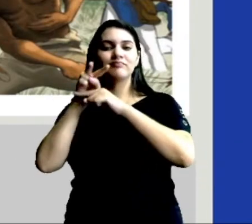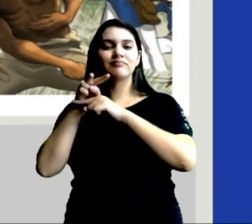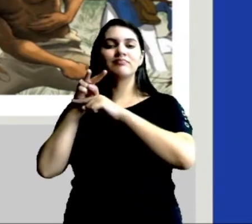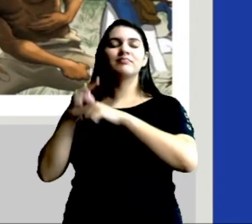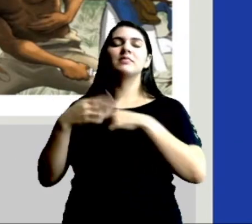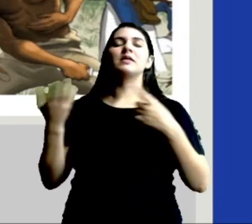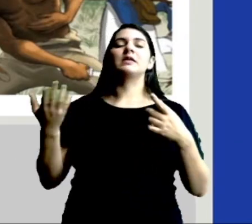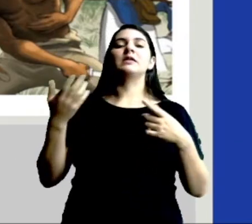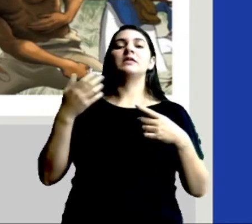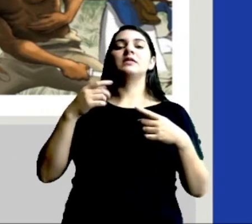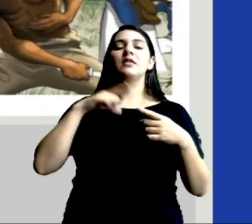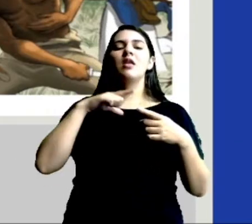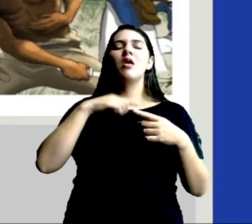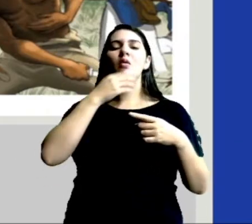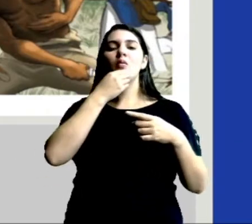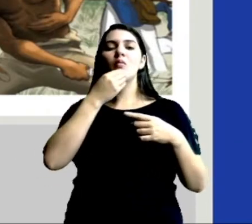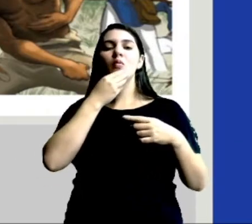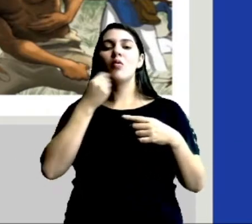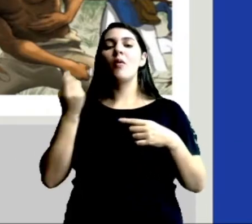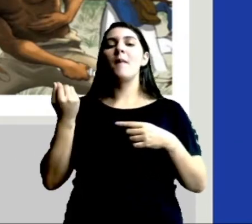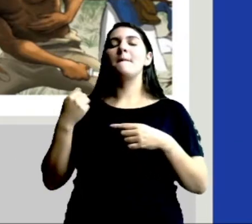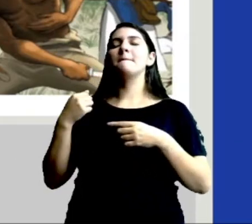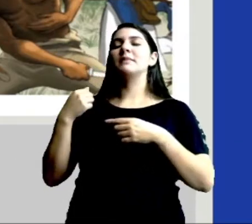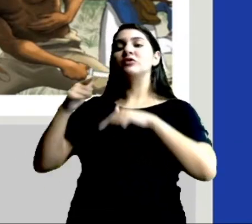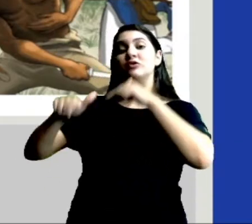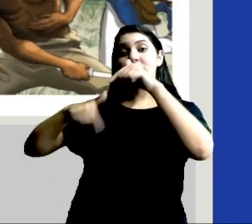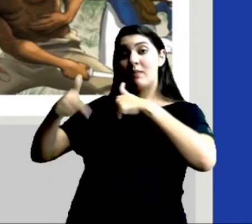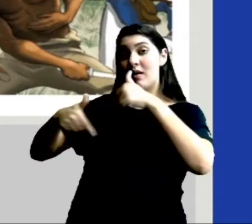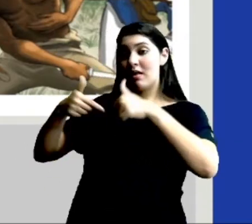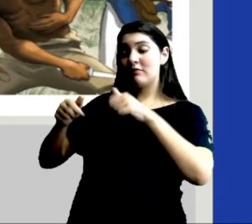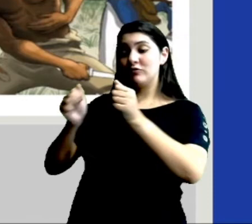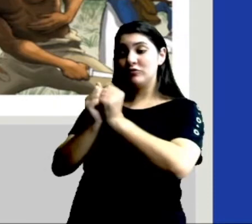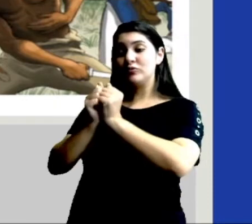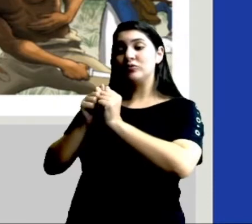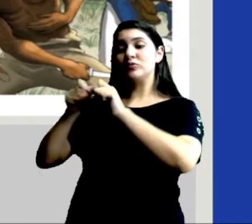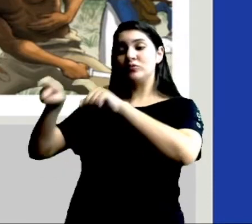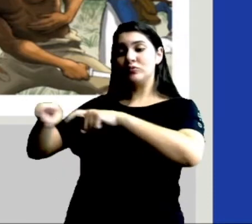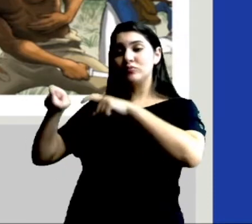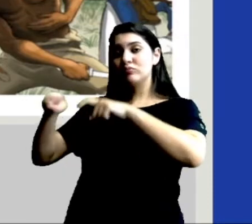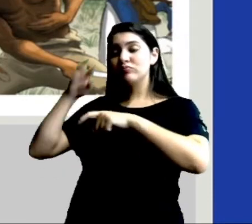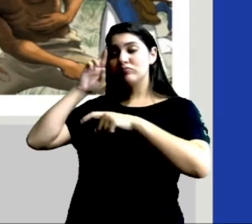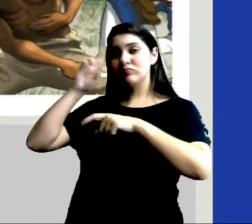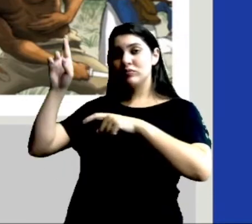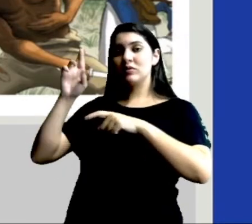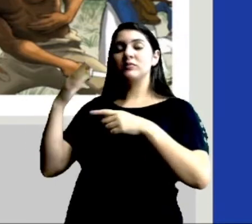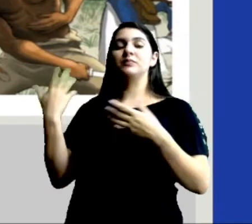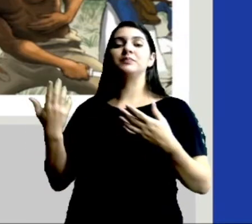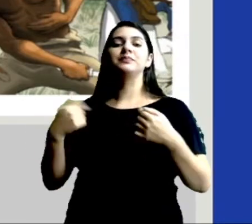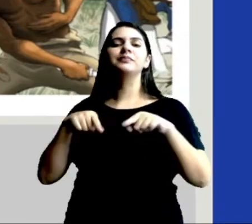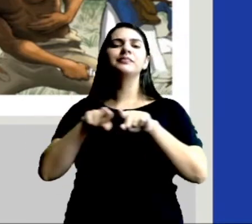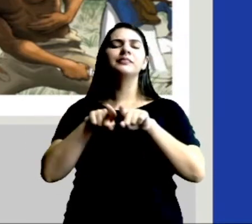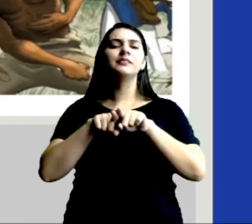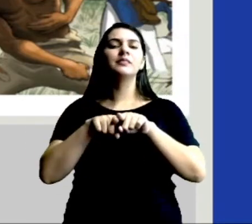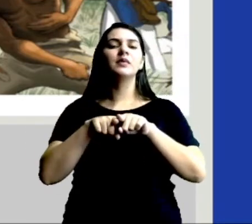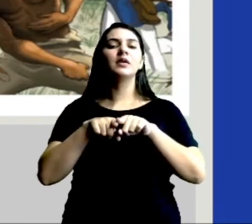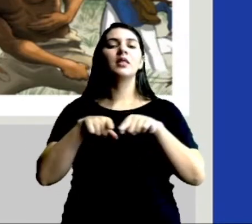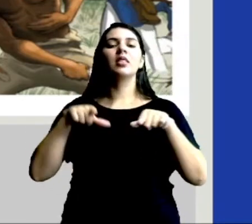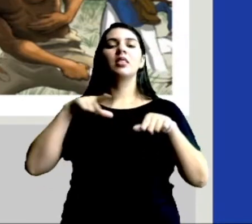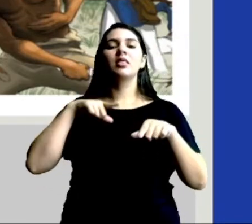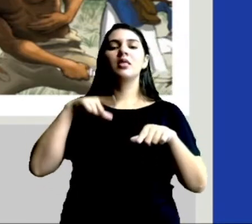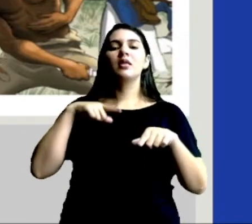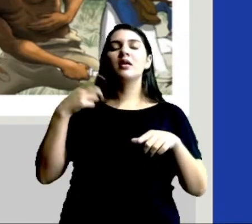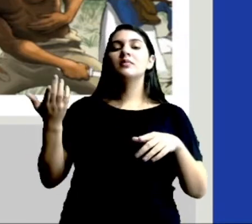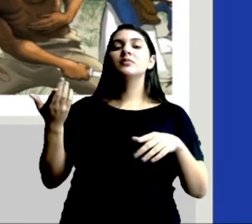serviam os senhores de engenhos para dominar e controlar os escravos. Temos aqui também atentados